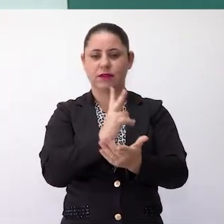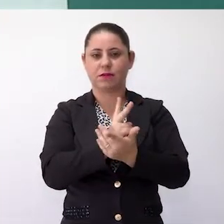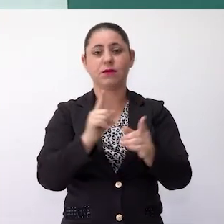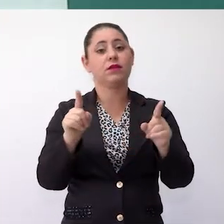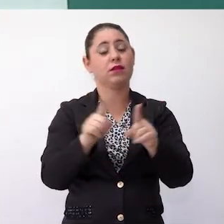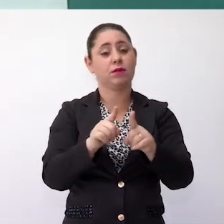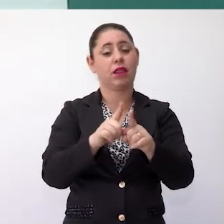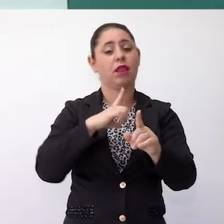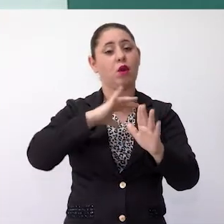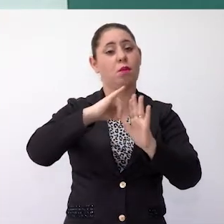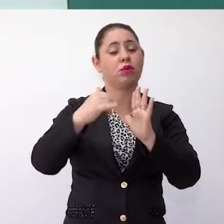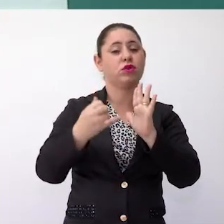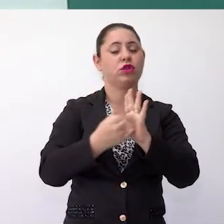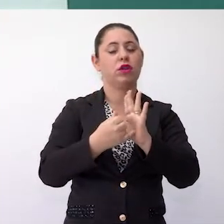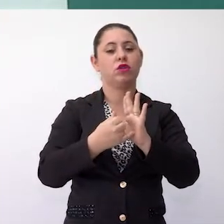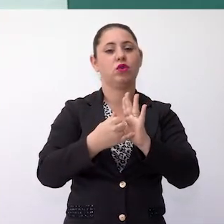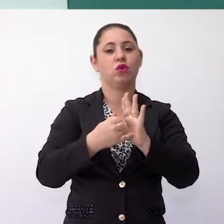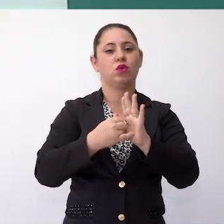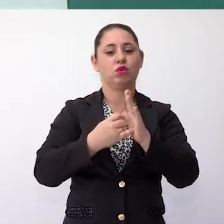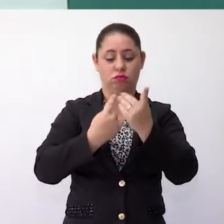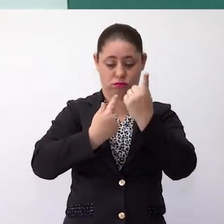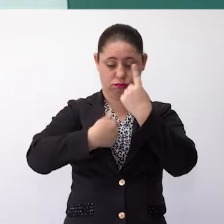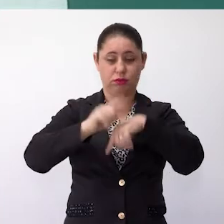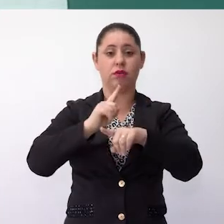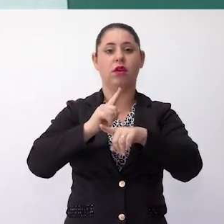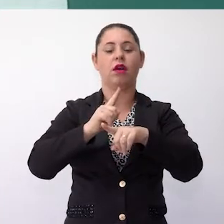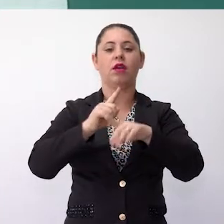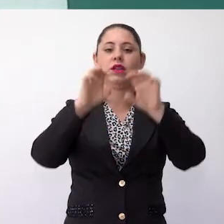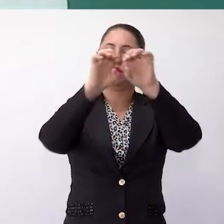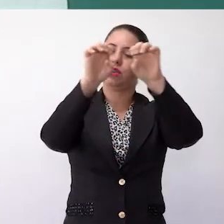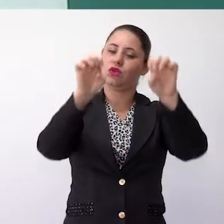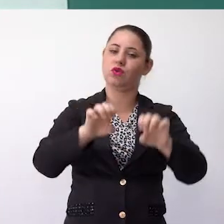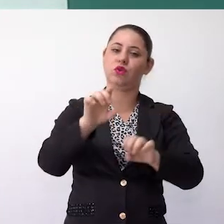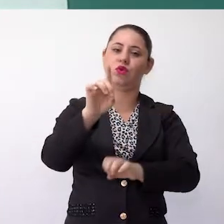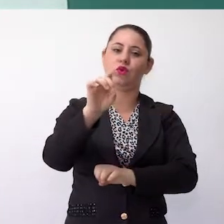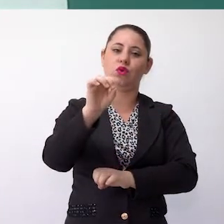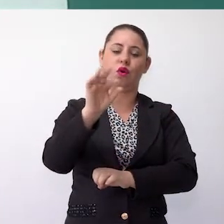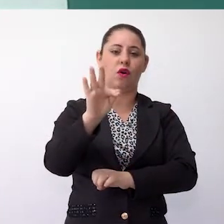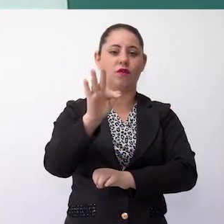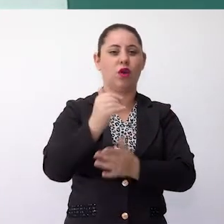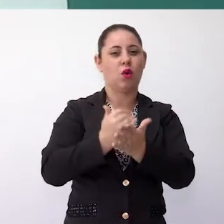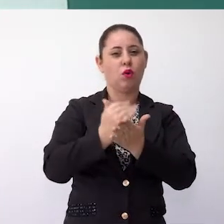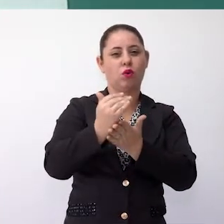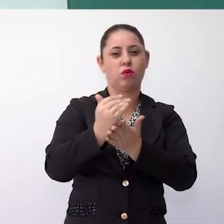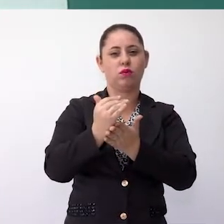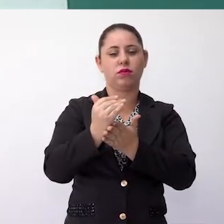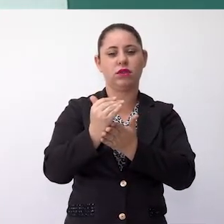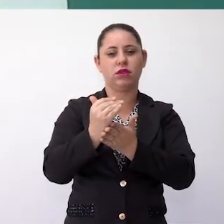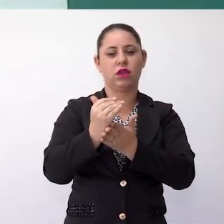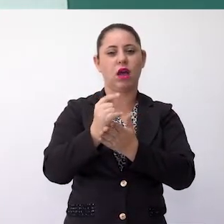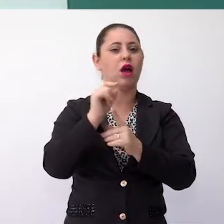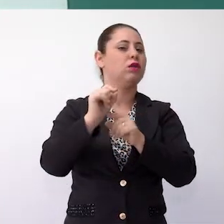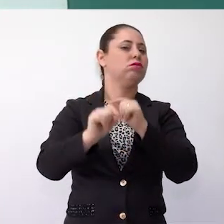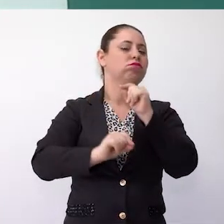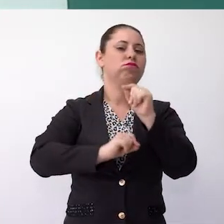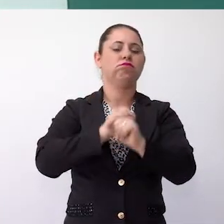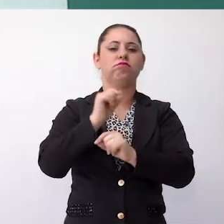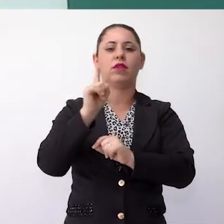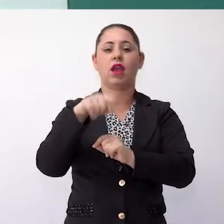E temos também um projeto de modernização da estrutura do DOF, a iniciar